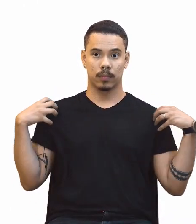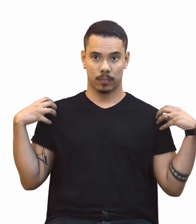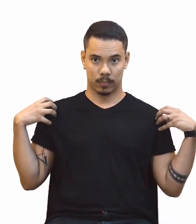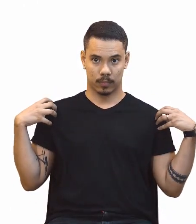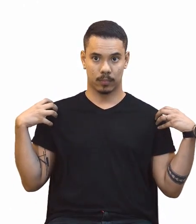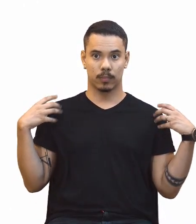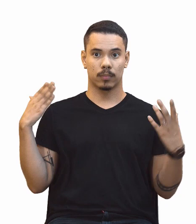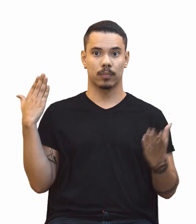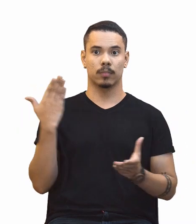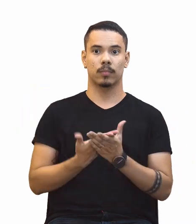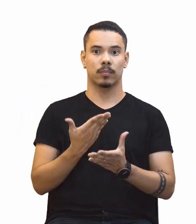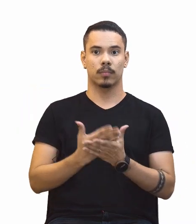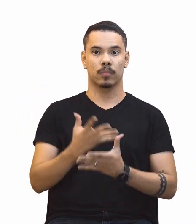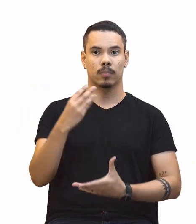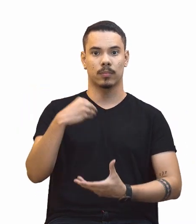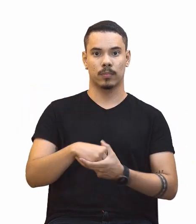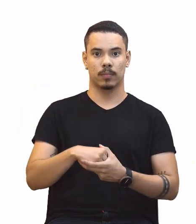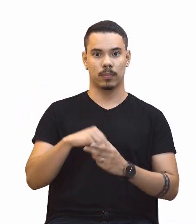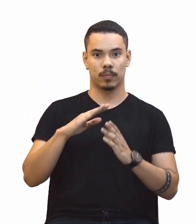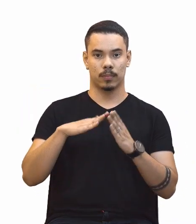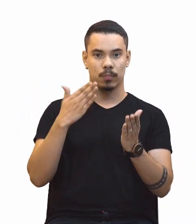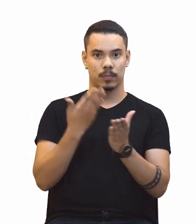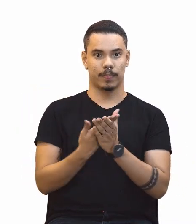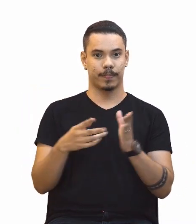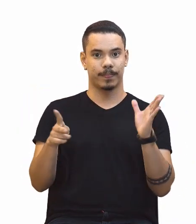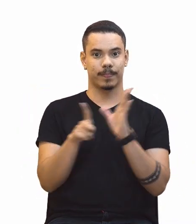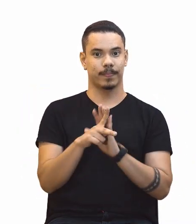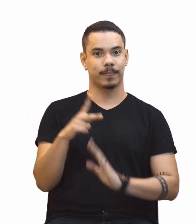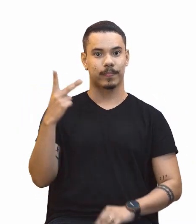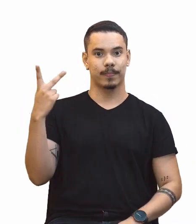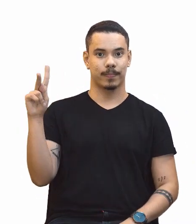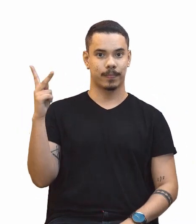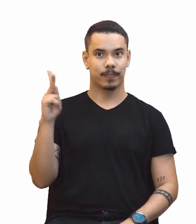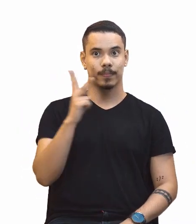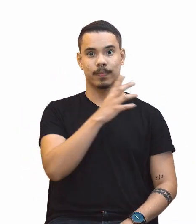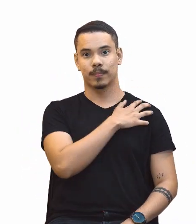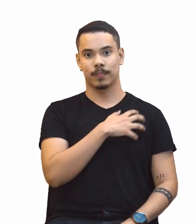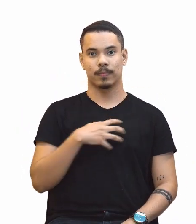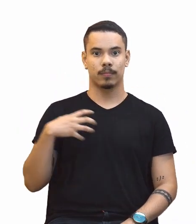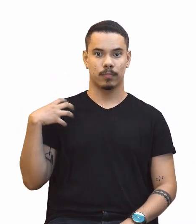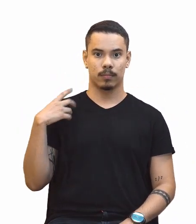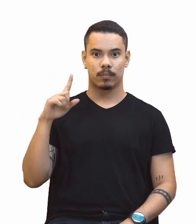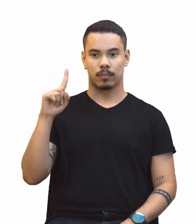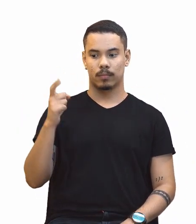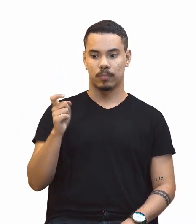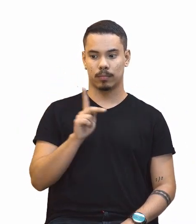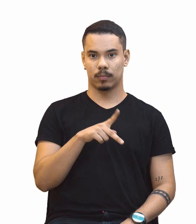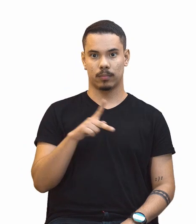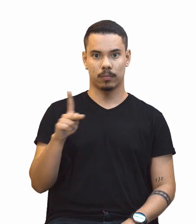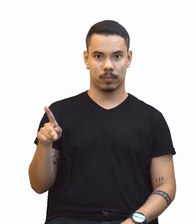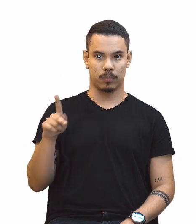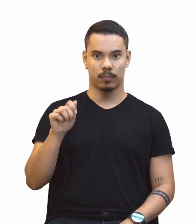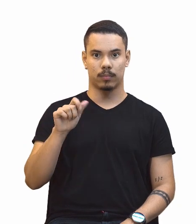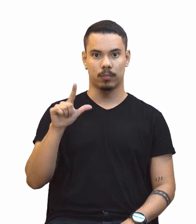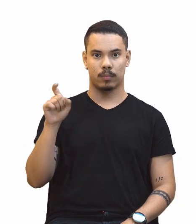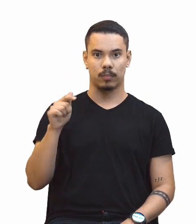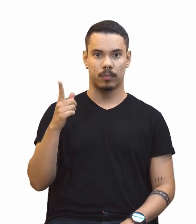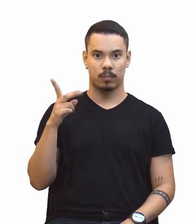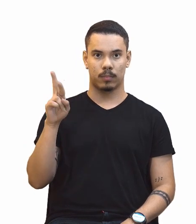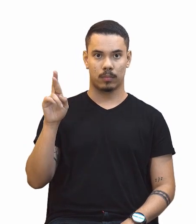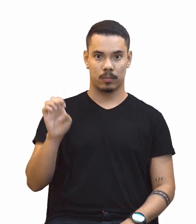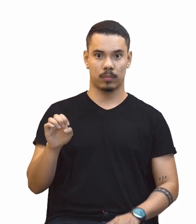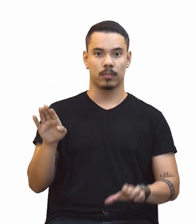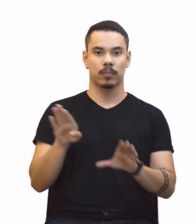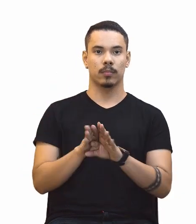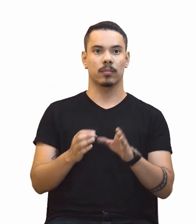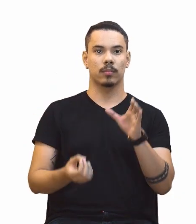estudou na academia dele. Aristóteles foi professor de Alexandre, fundou o Liceu e, além